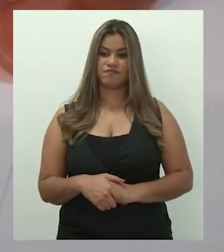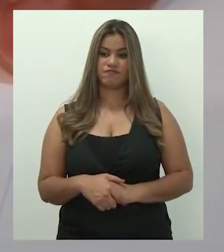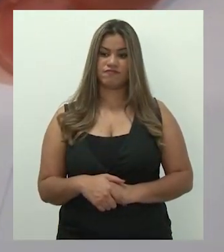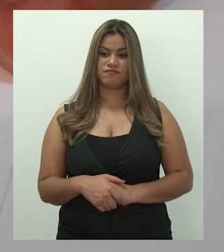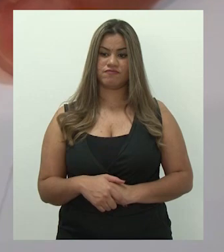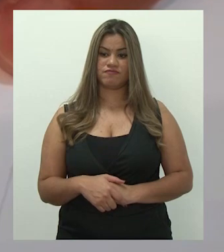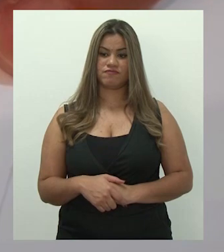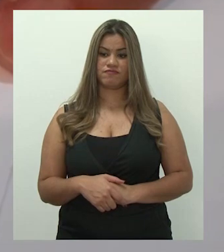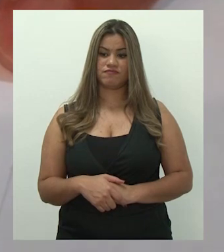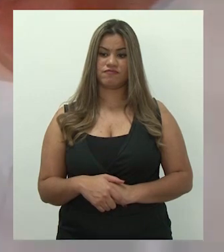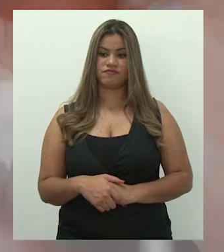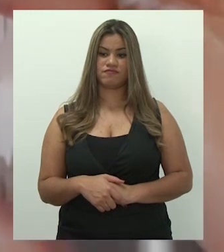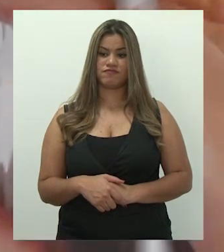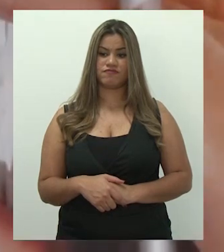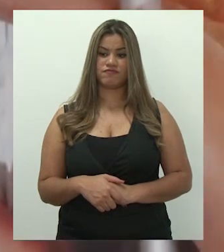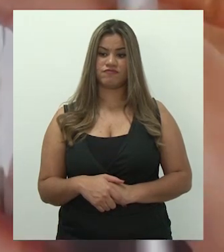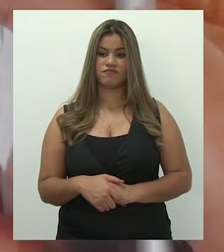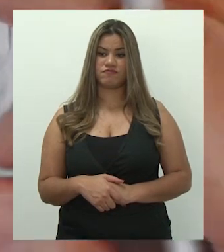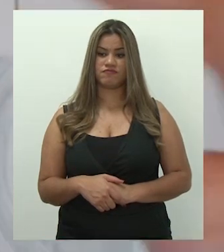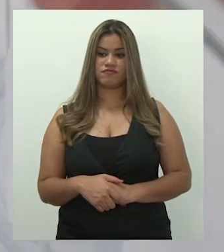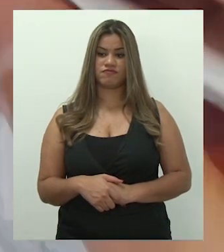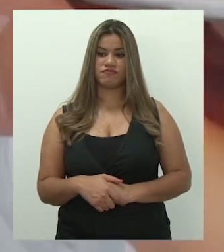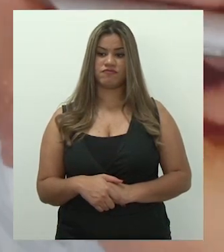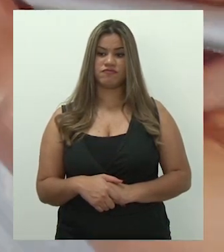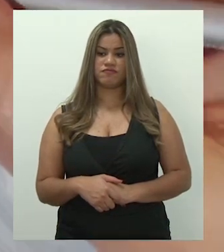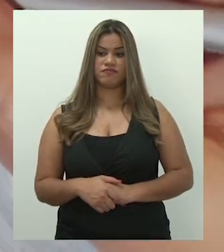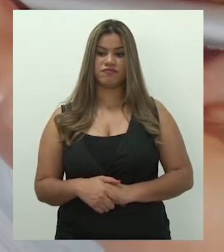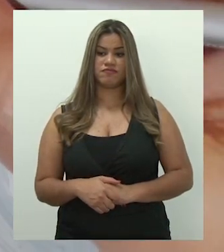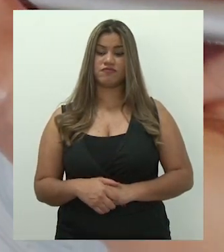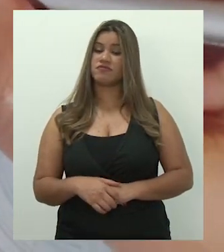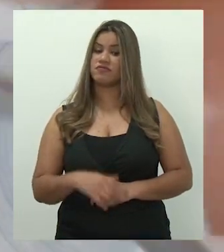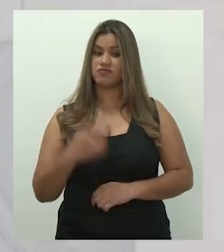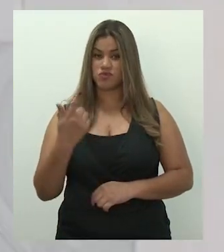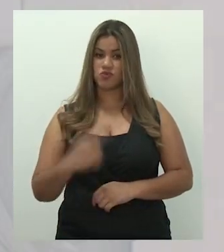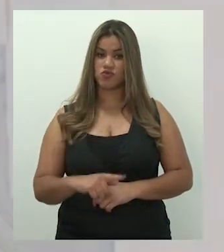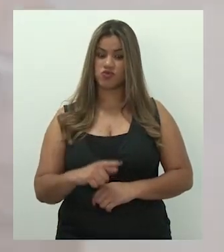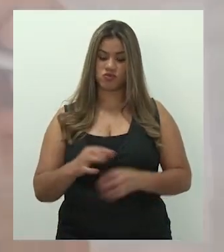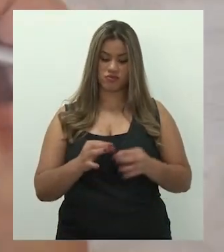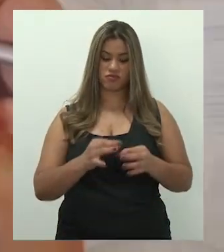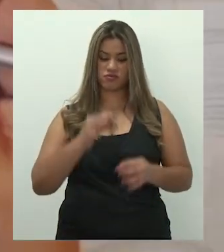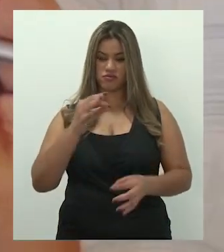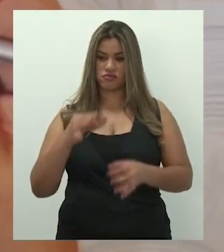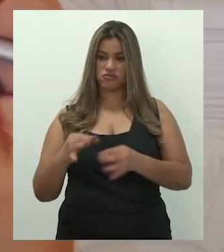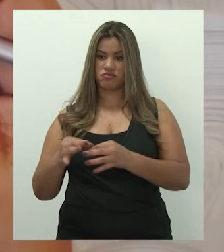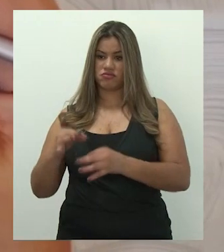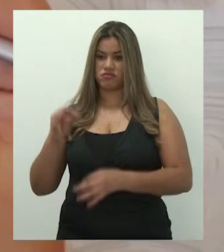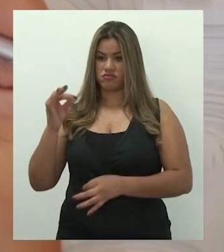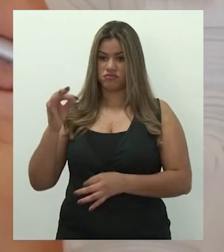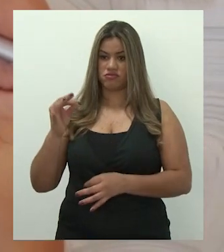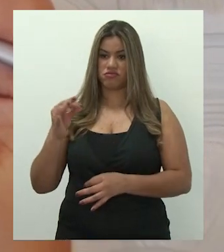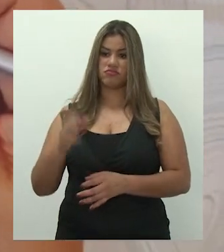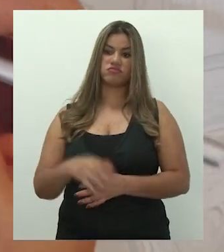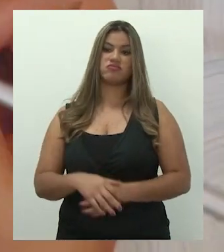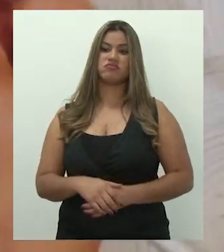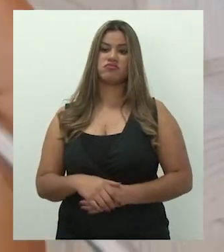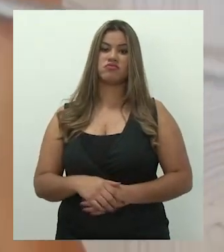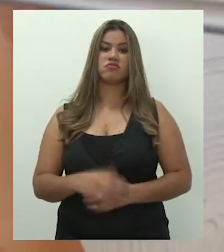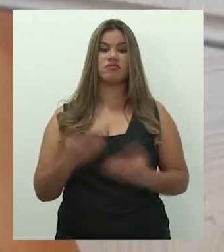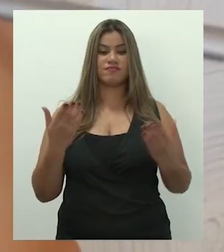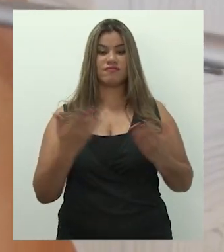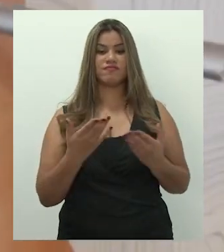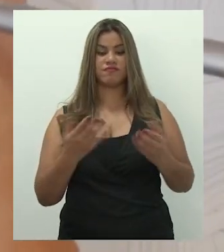Não esqueça que teremos apenas 1 centímetro da lateral e 2 centímetros de altura